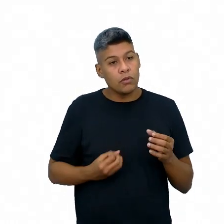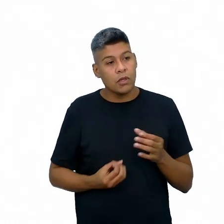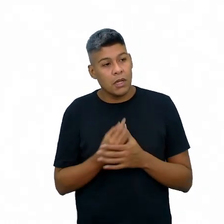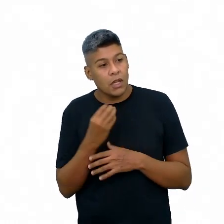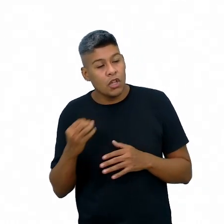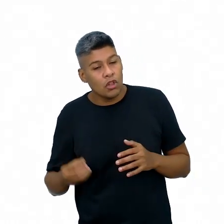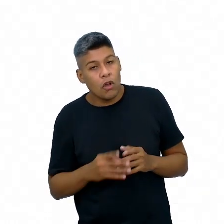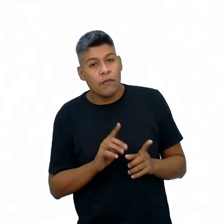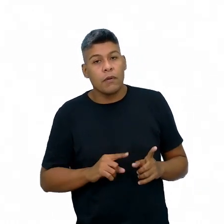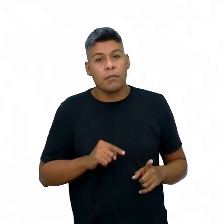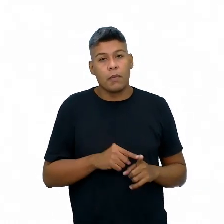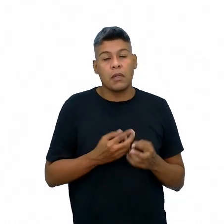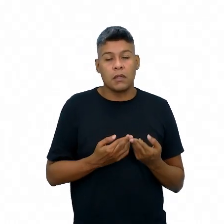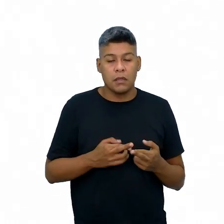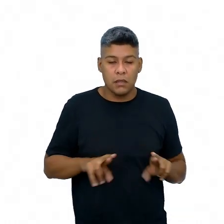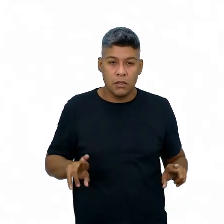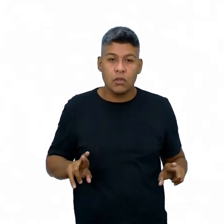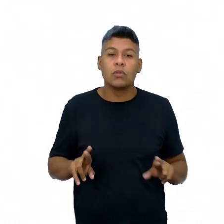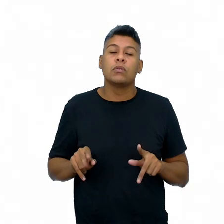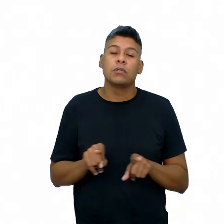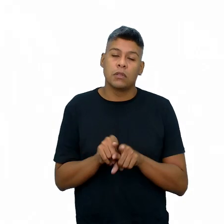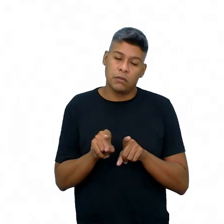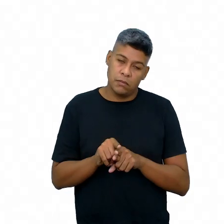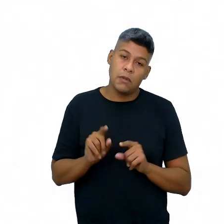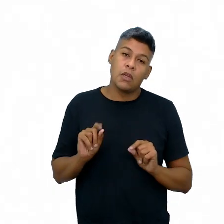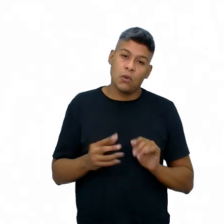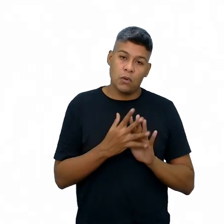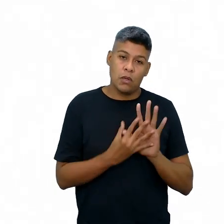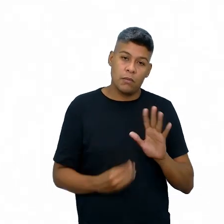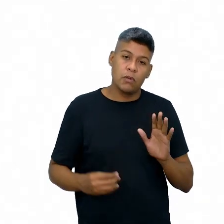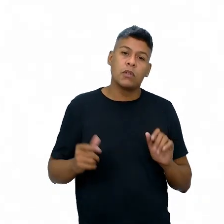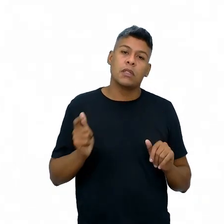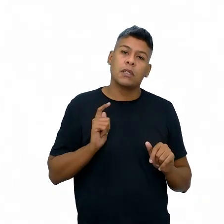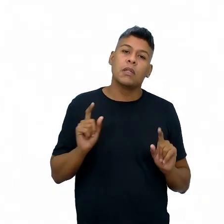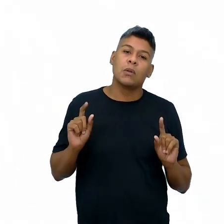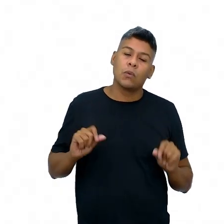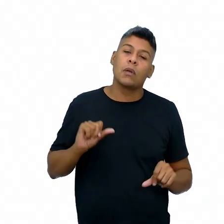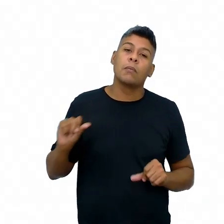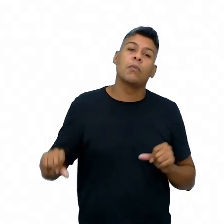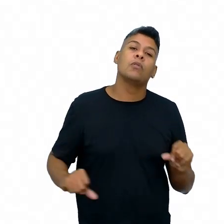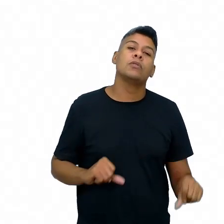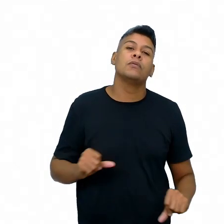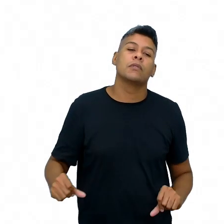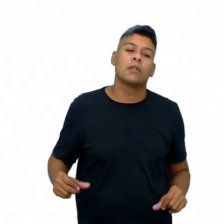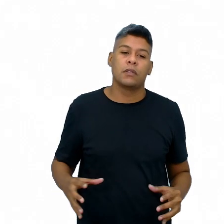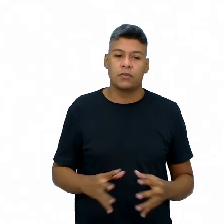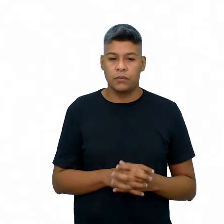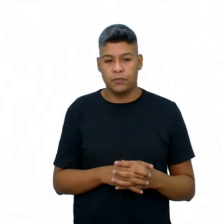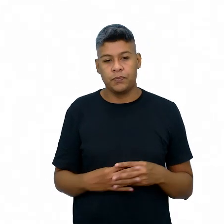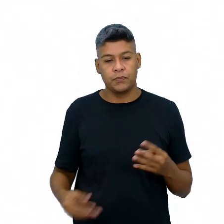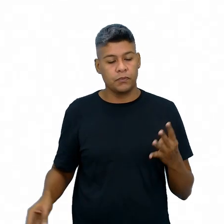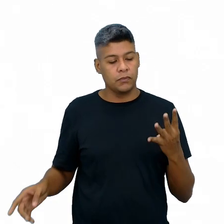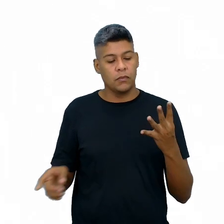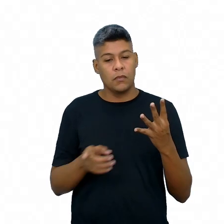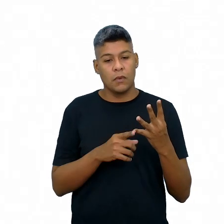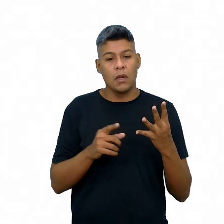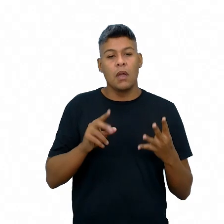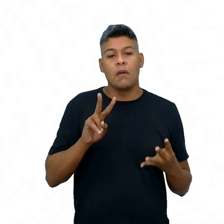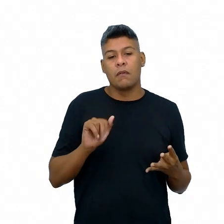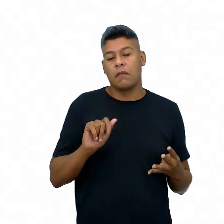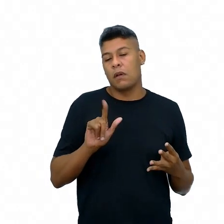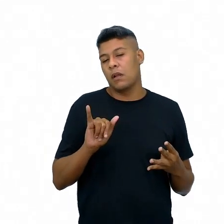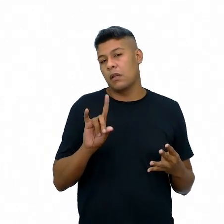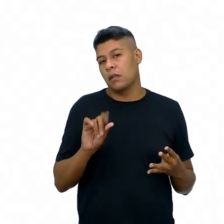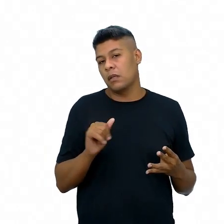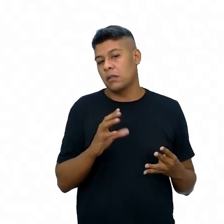novos métodos de resolução, né, para que esse modelo ele seja modificado. E a validação?